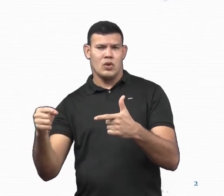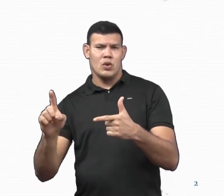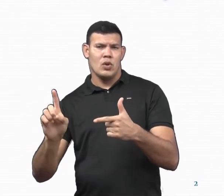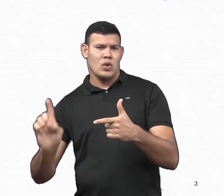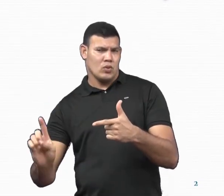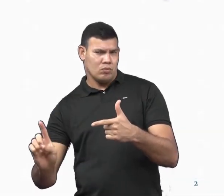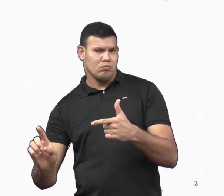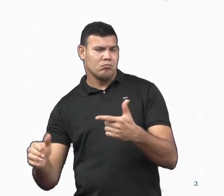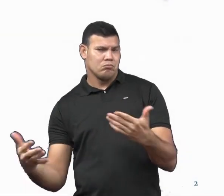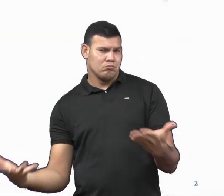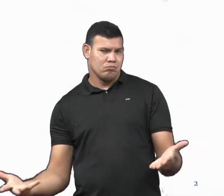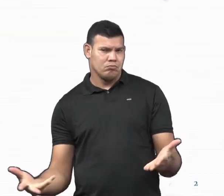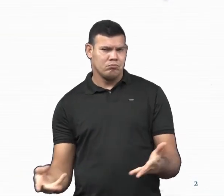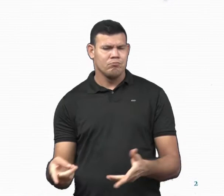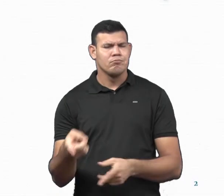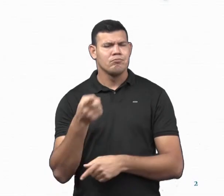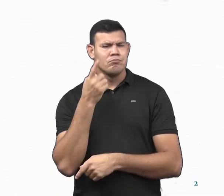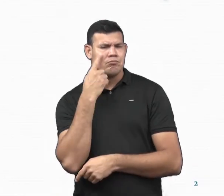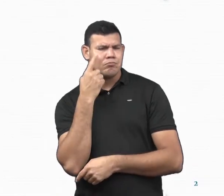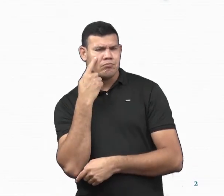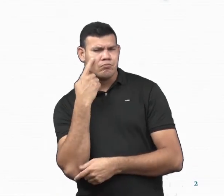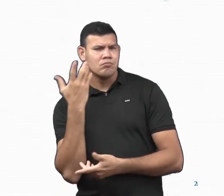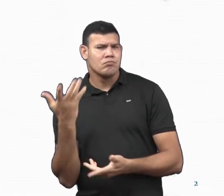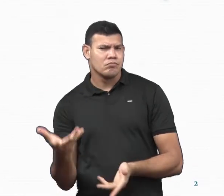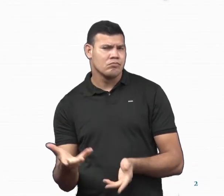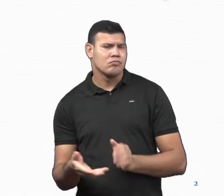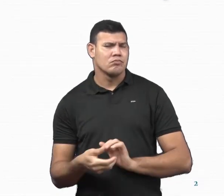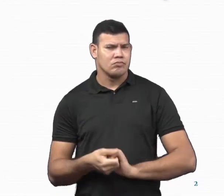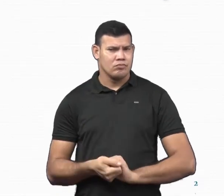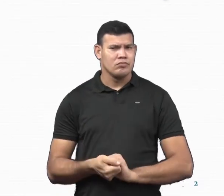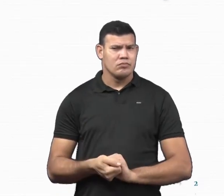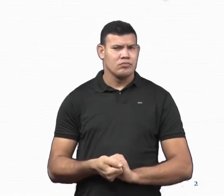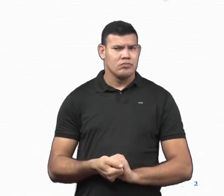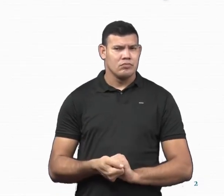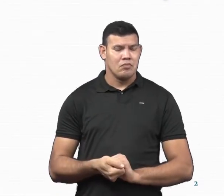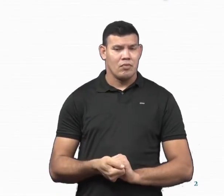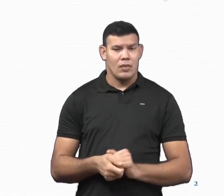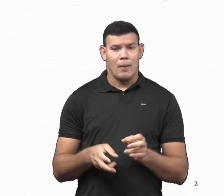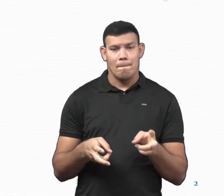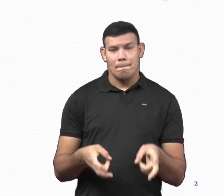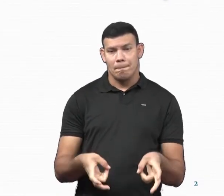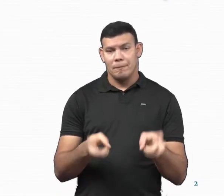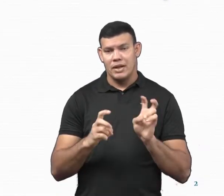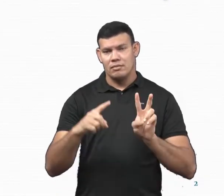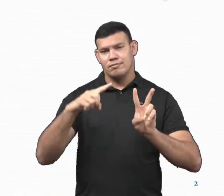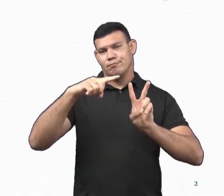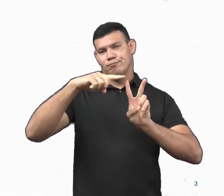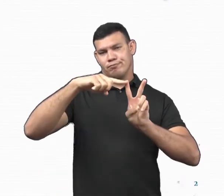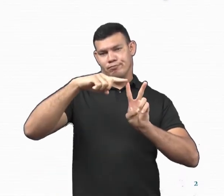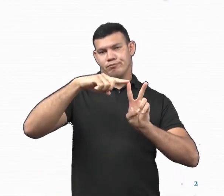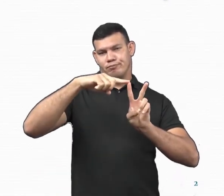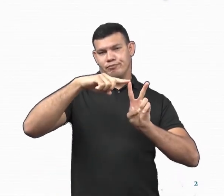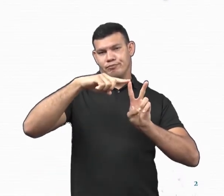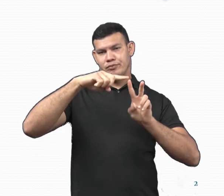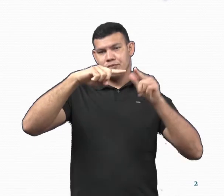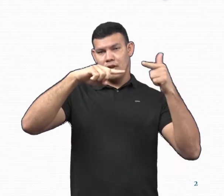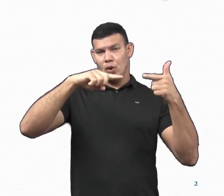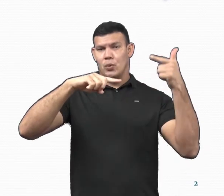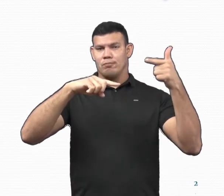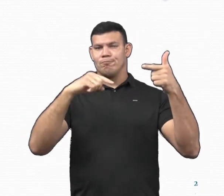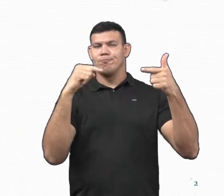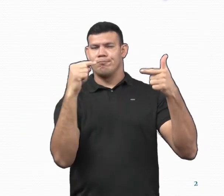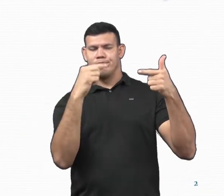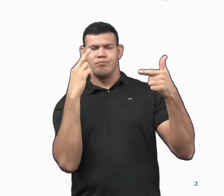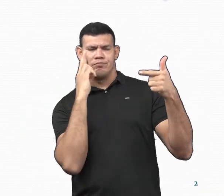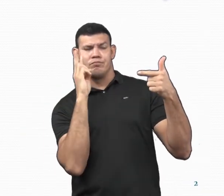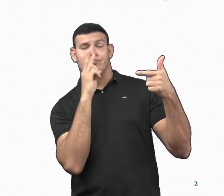agora? Eu olho o índice da minha raiz quadrada ali. Ela é quadrada, ela é um 2, né? Então,